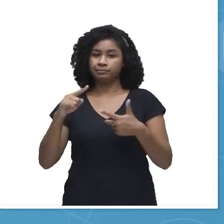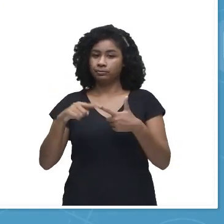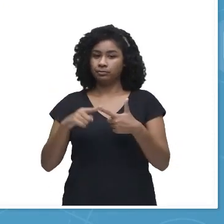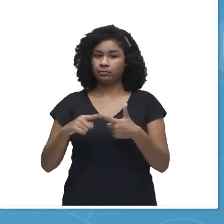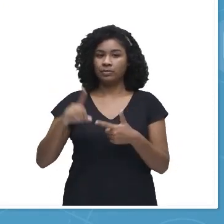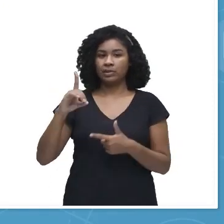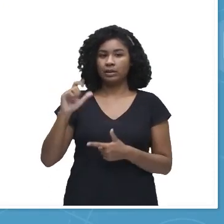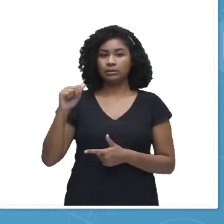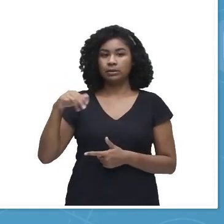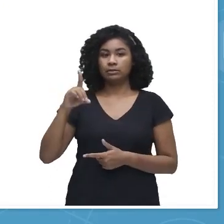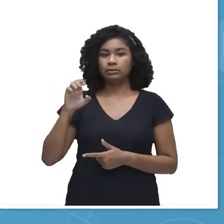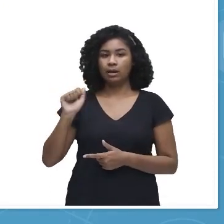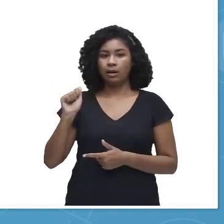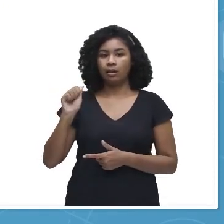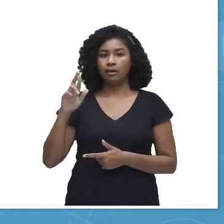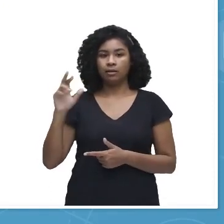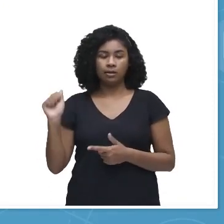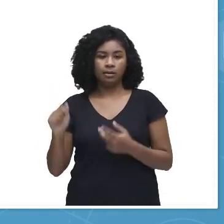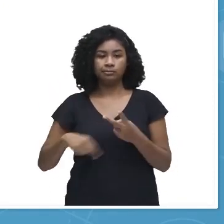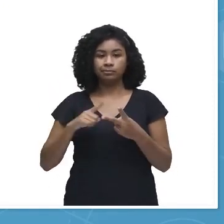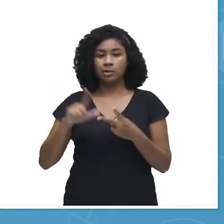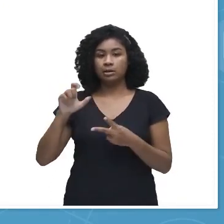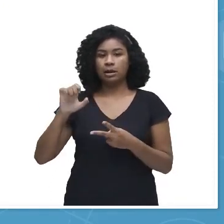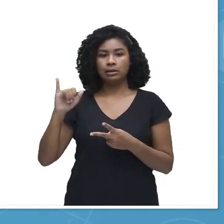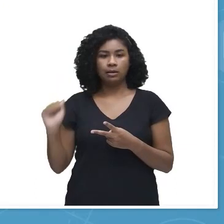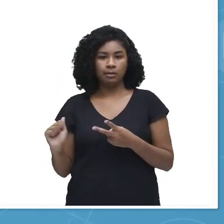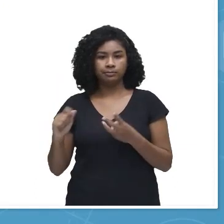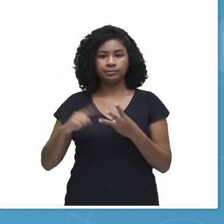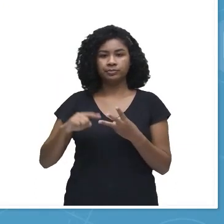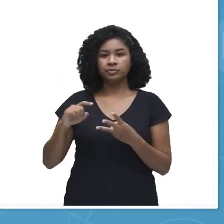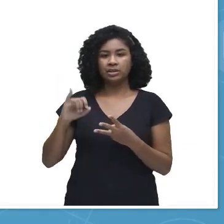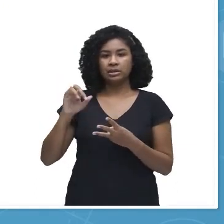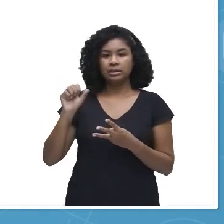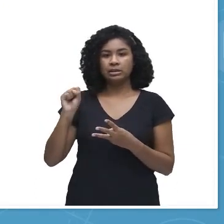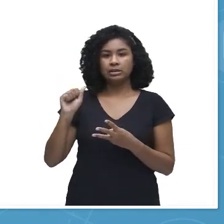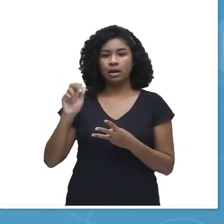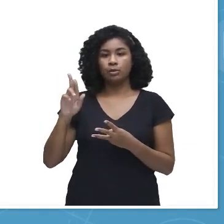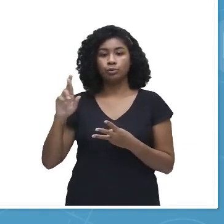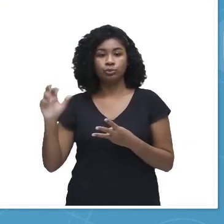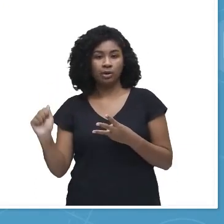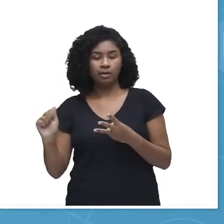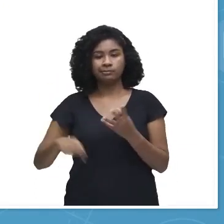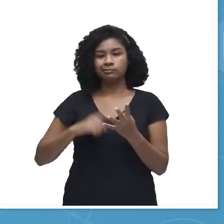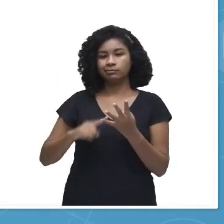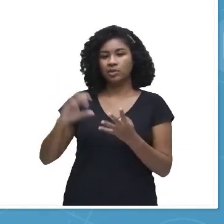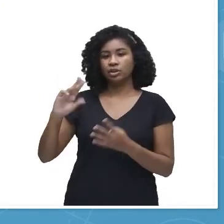Lélia Gonçalves. Letra D, Escravizaura. E letra E, Chica da